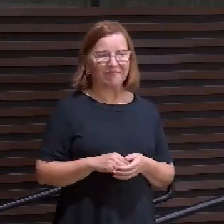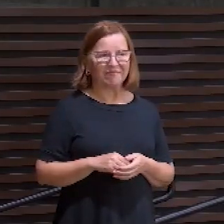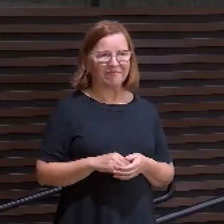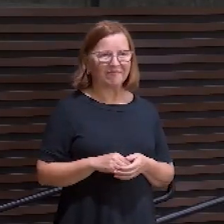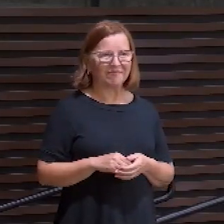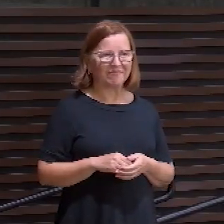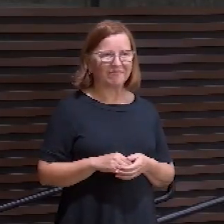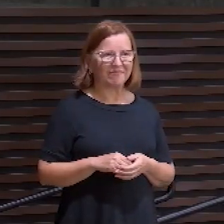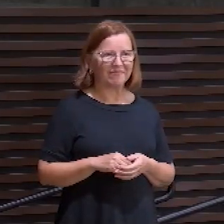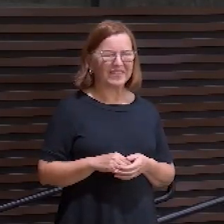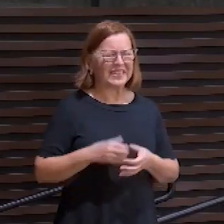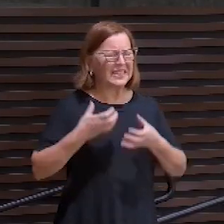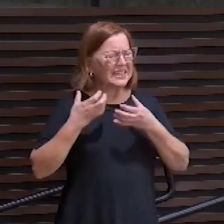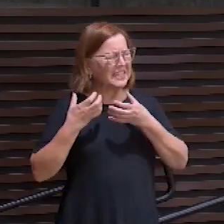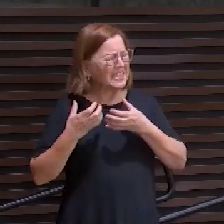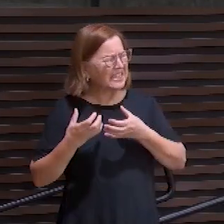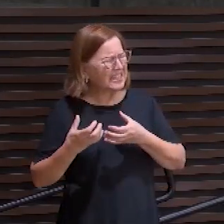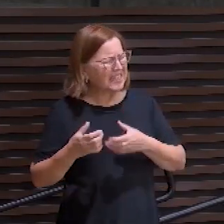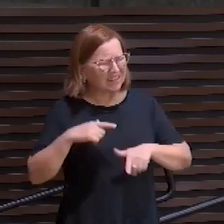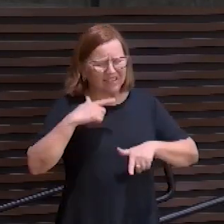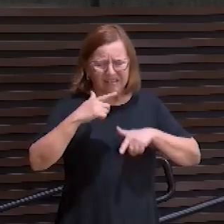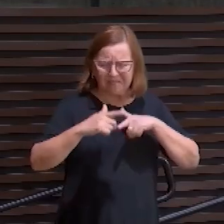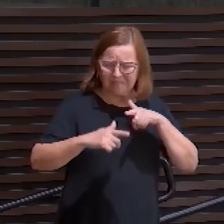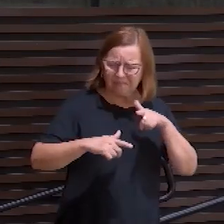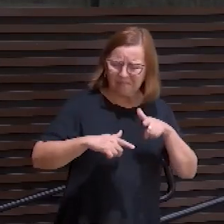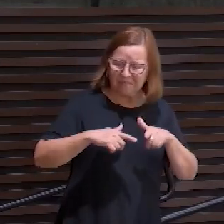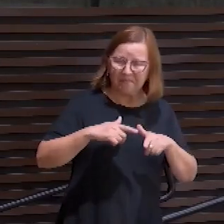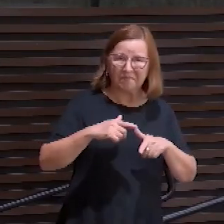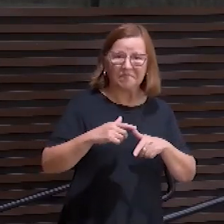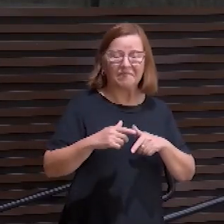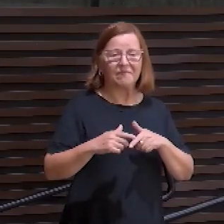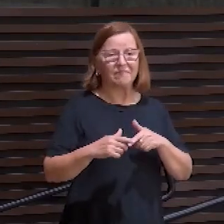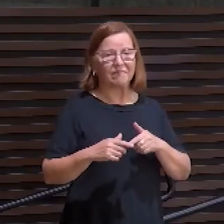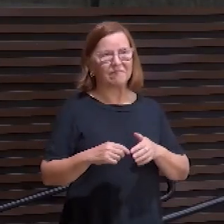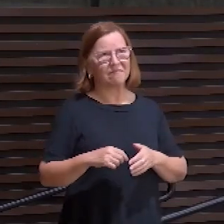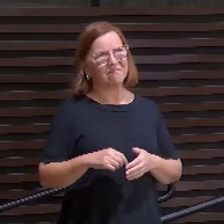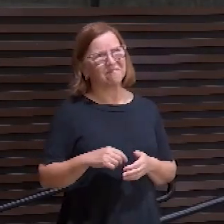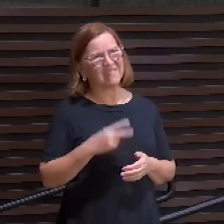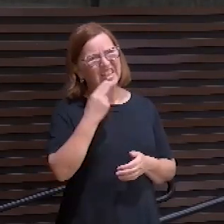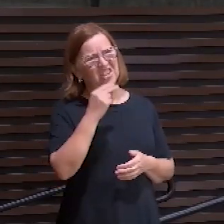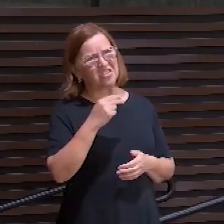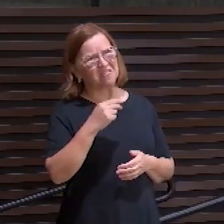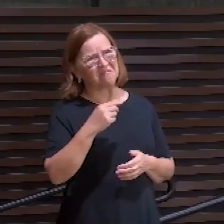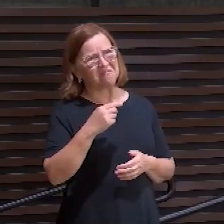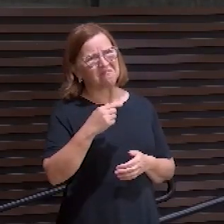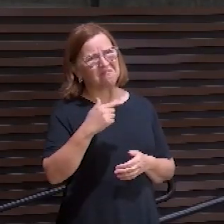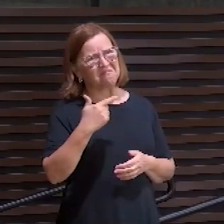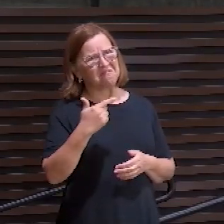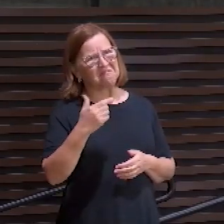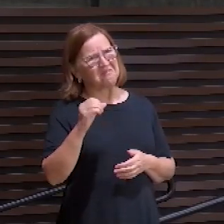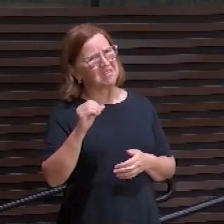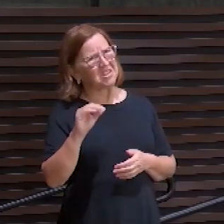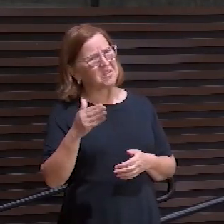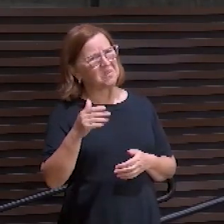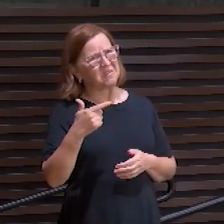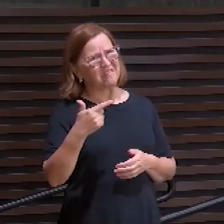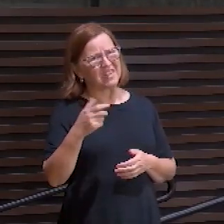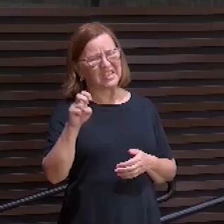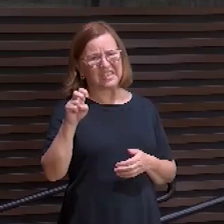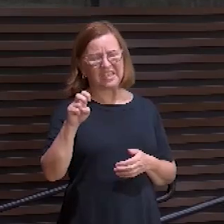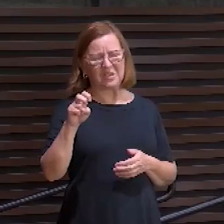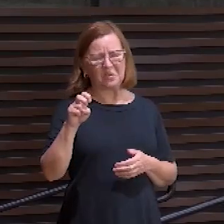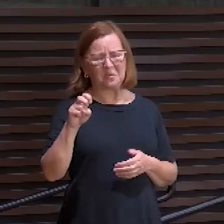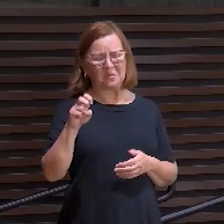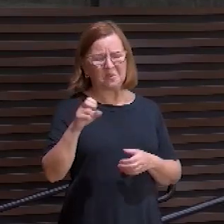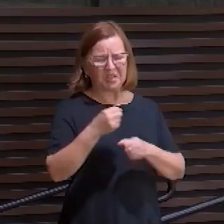Ele estava muito cansado, trabalhou acho que 20 ou 25 anos como pastor.